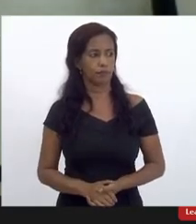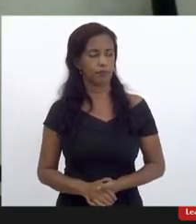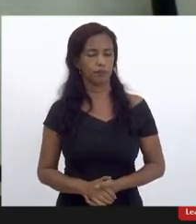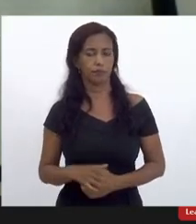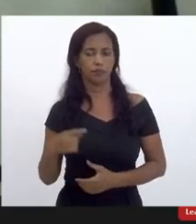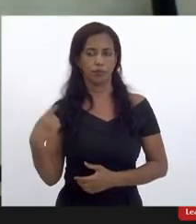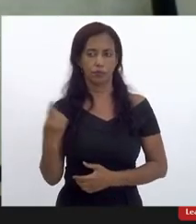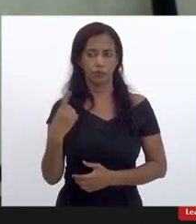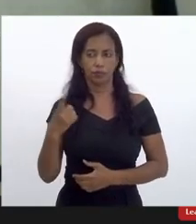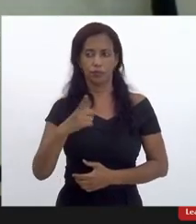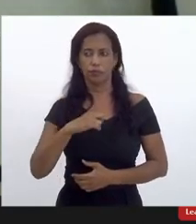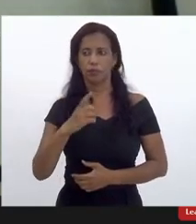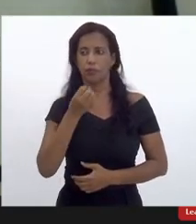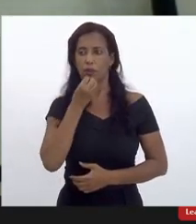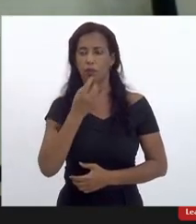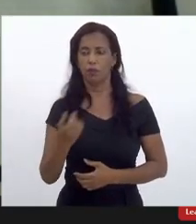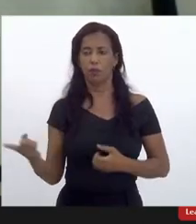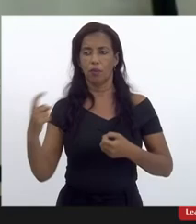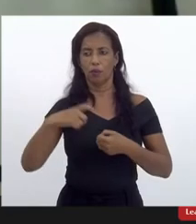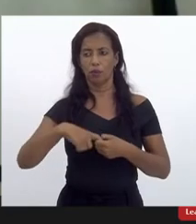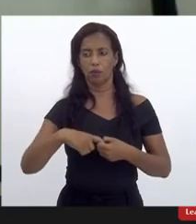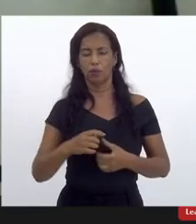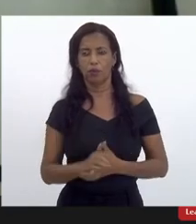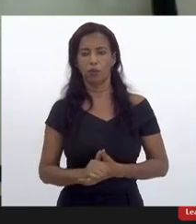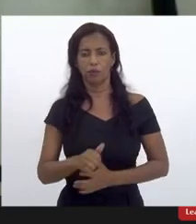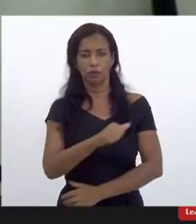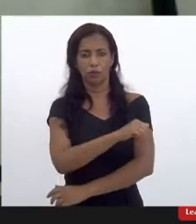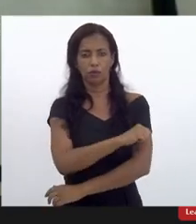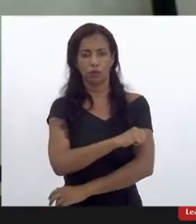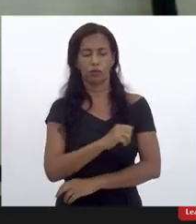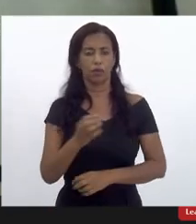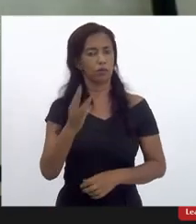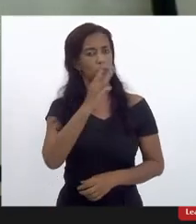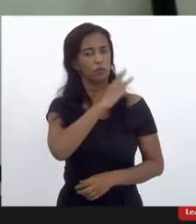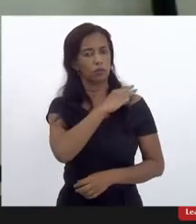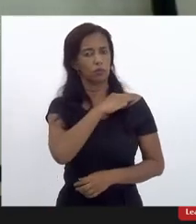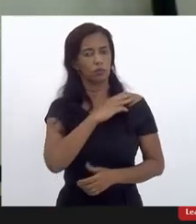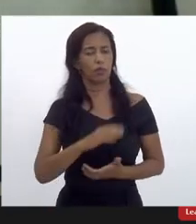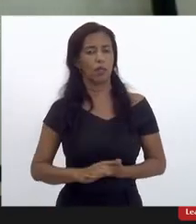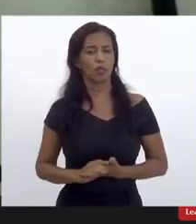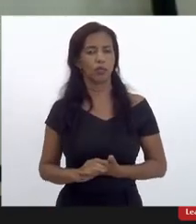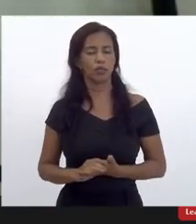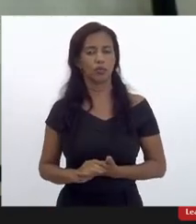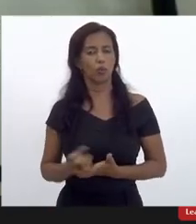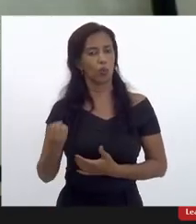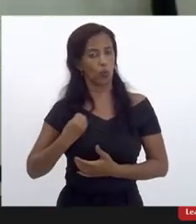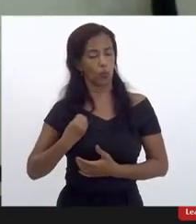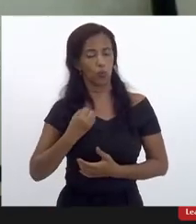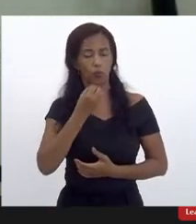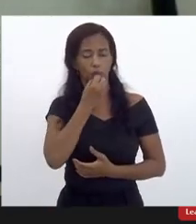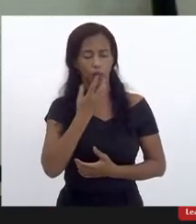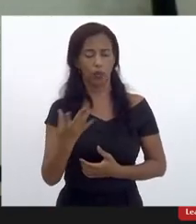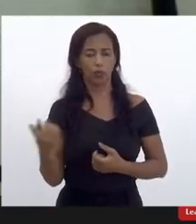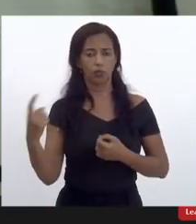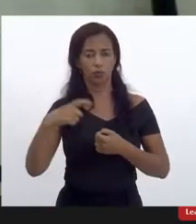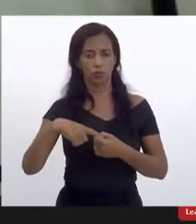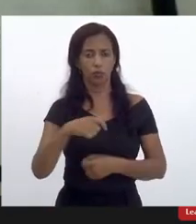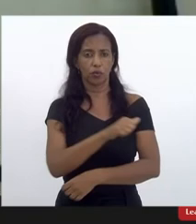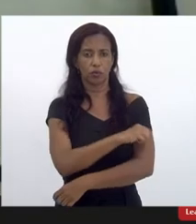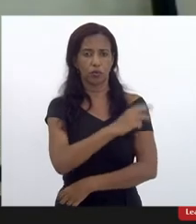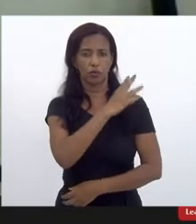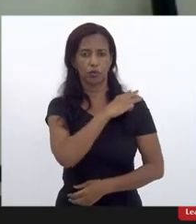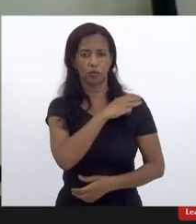Nós tivemos um bom retorno dos alunos do ensino médio, um quantitativo bem considerável de retorno de um ensino